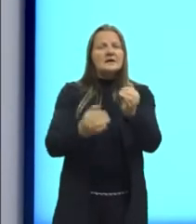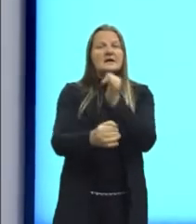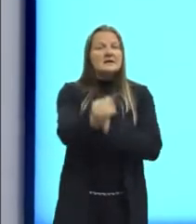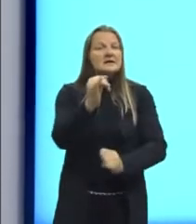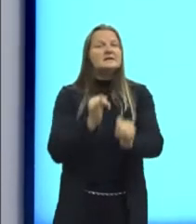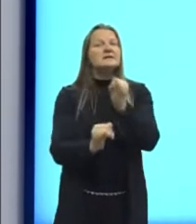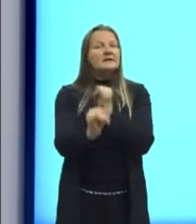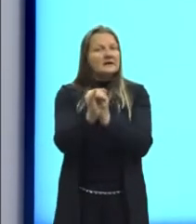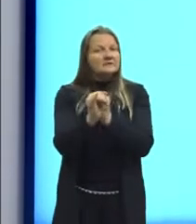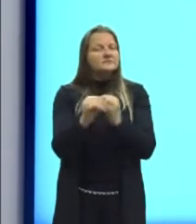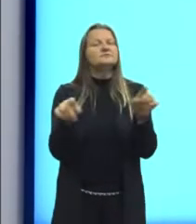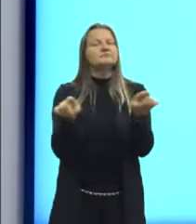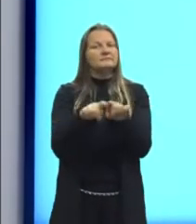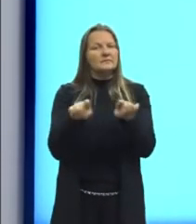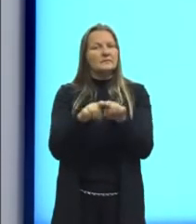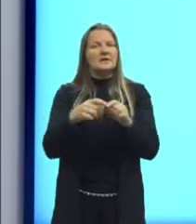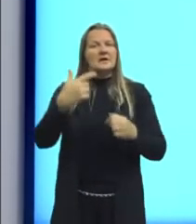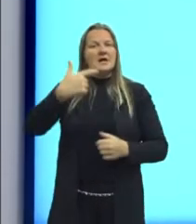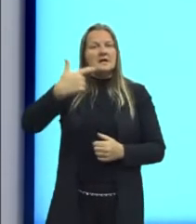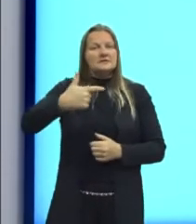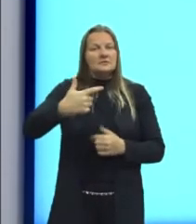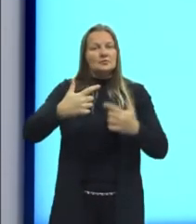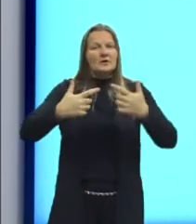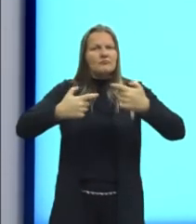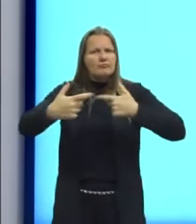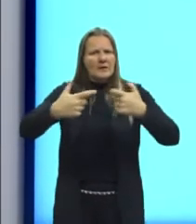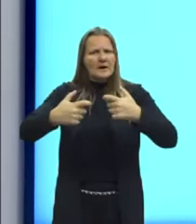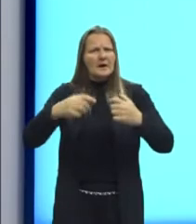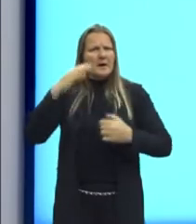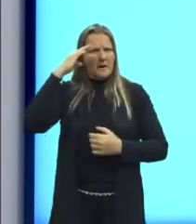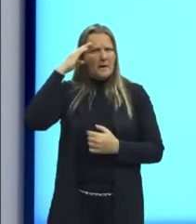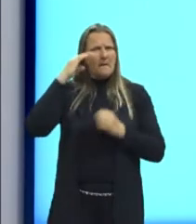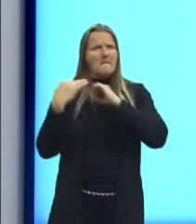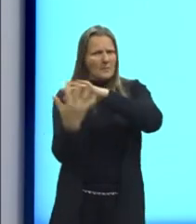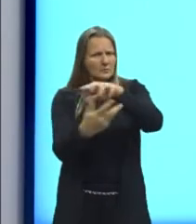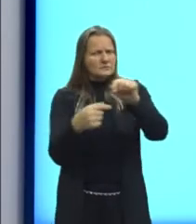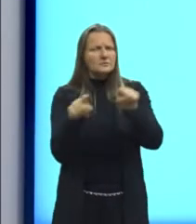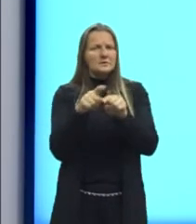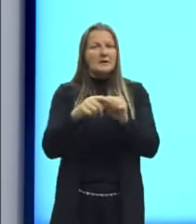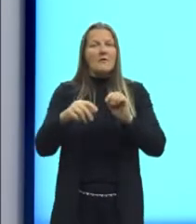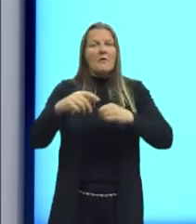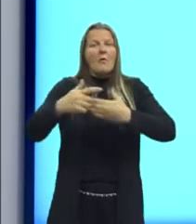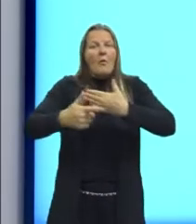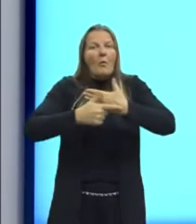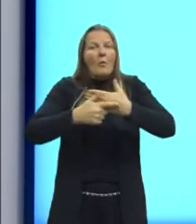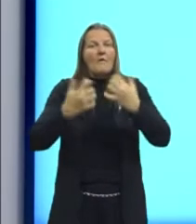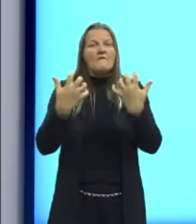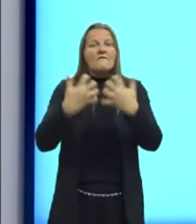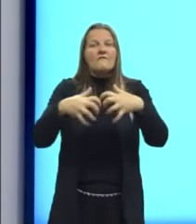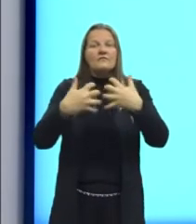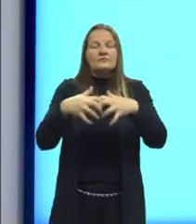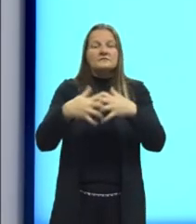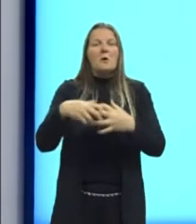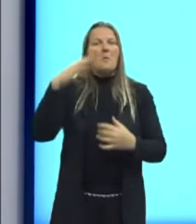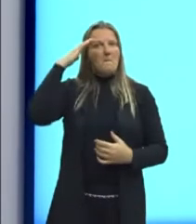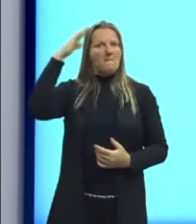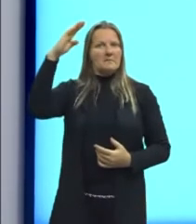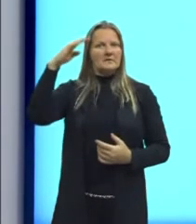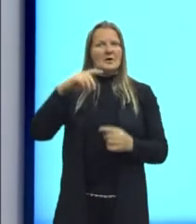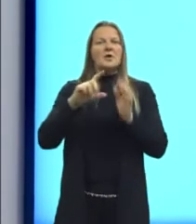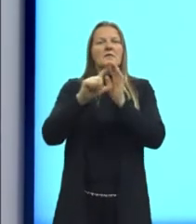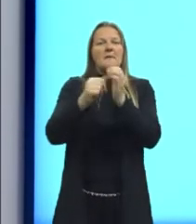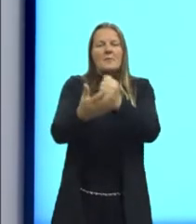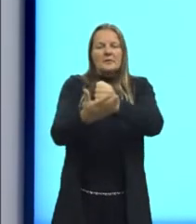ela é desenvolvida na Segunda Guerra Mundial para fins militares e depois que esse avanço tecnológico é pensado para